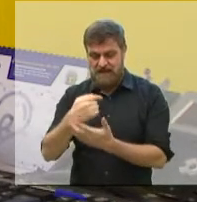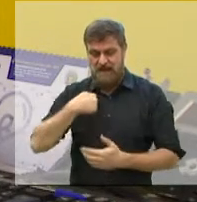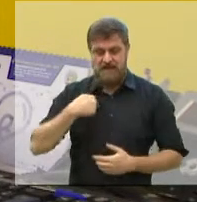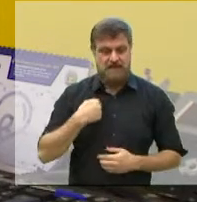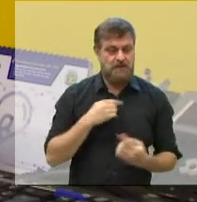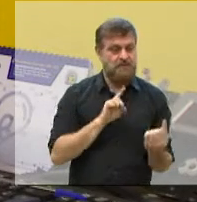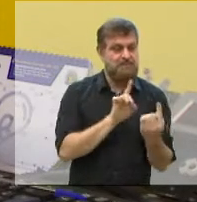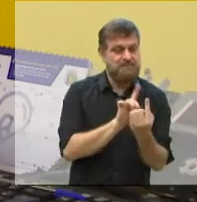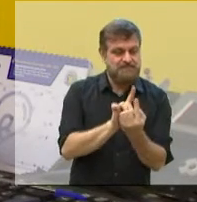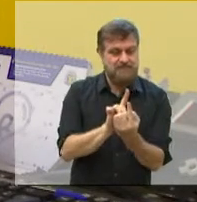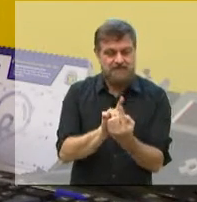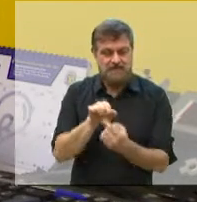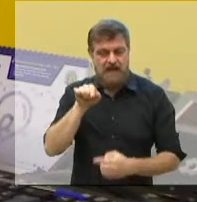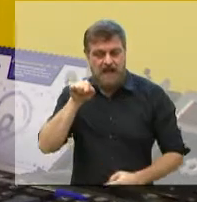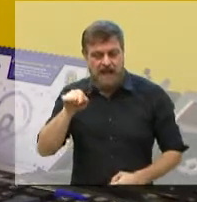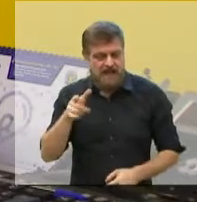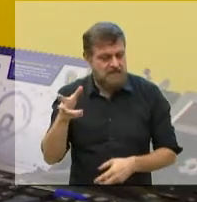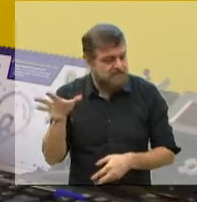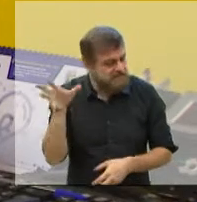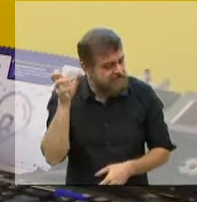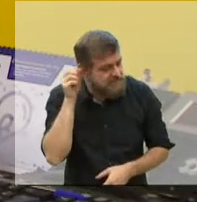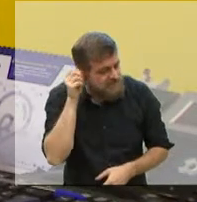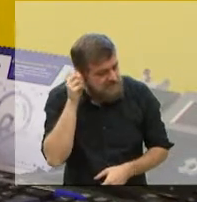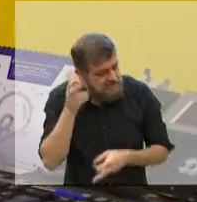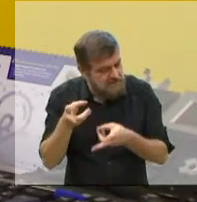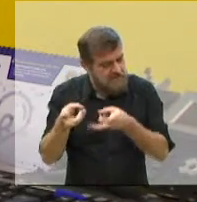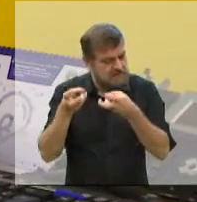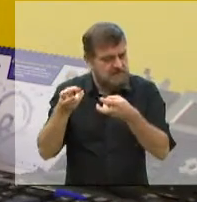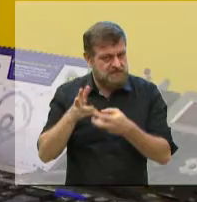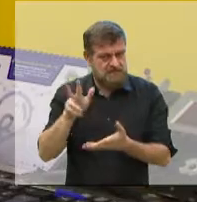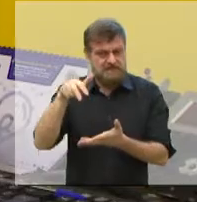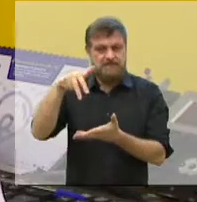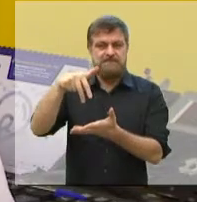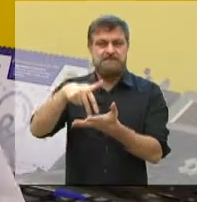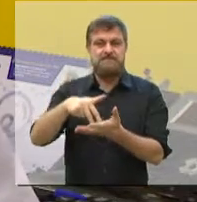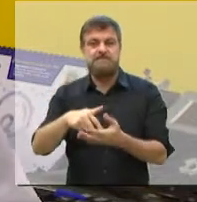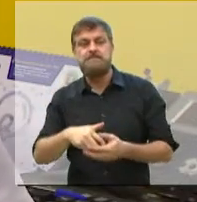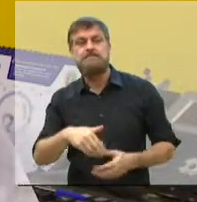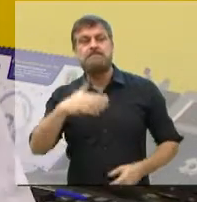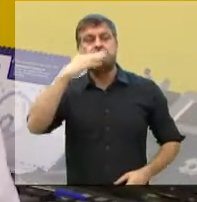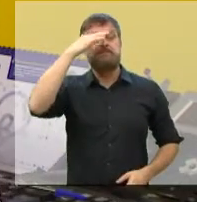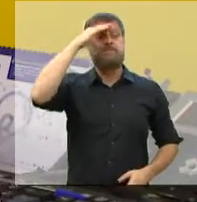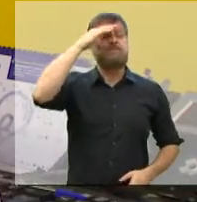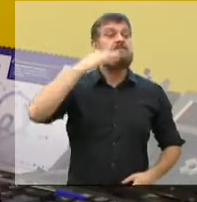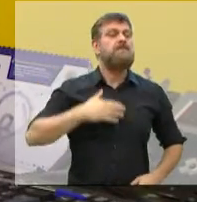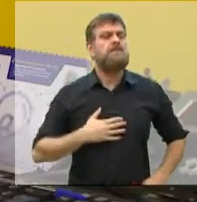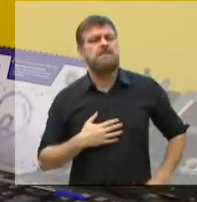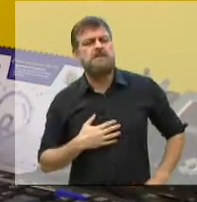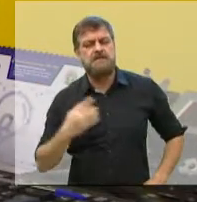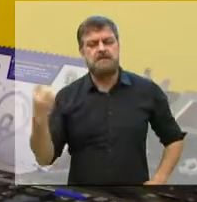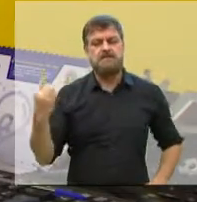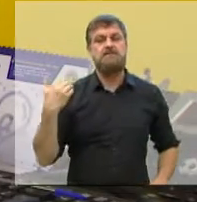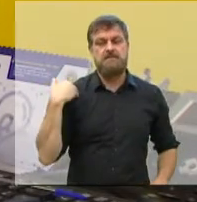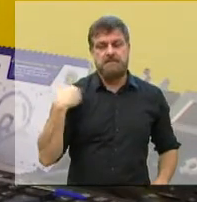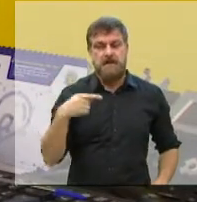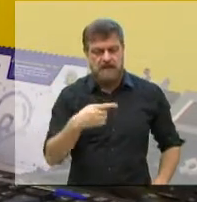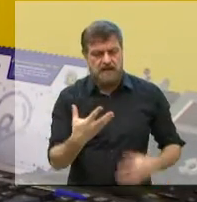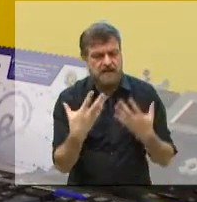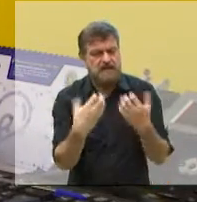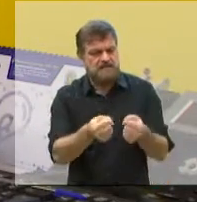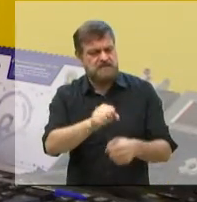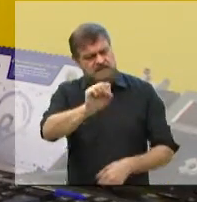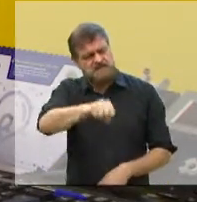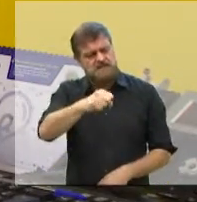ela ouviu, e de fato ela já levantou, já deu aquela esticada, deu uma arrebitada, chegou e falou assim, não, ele vai ser